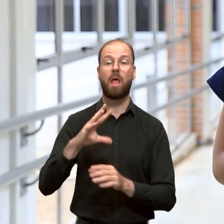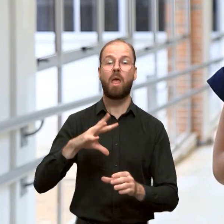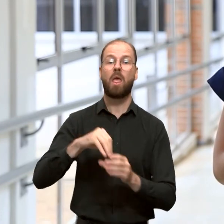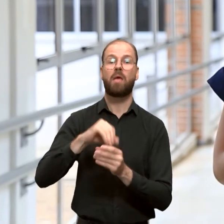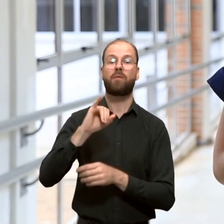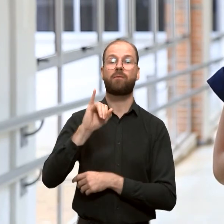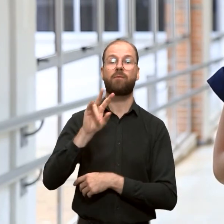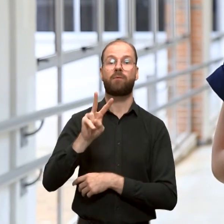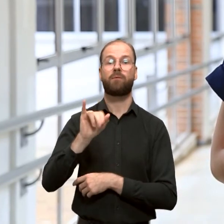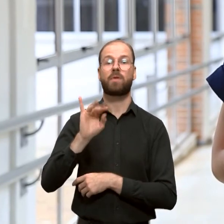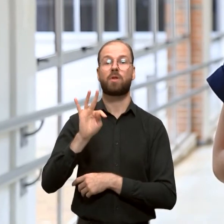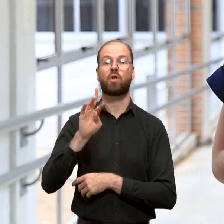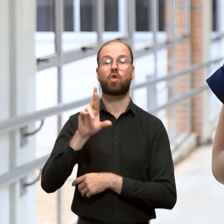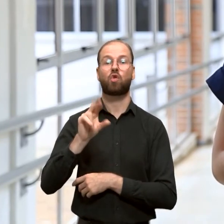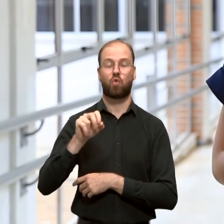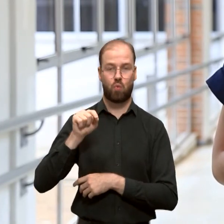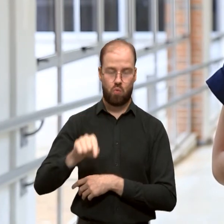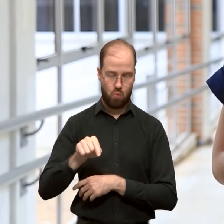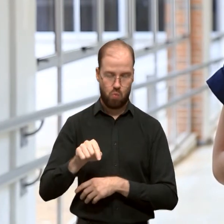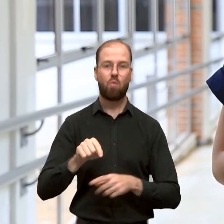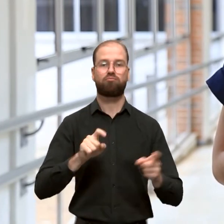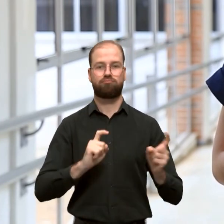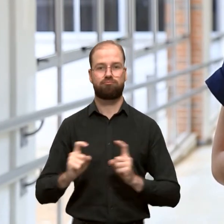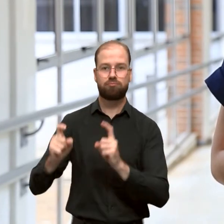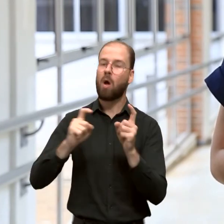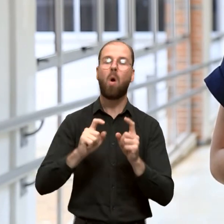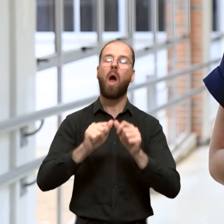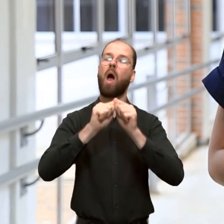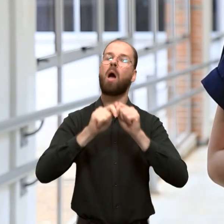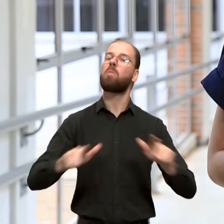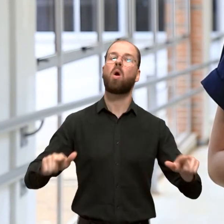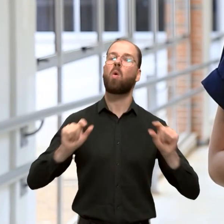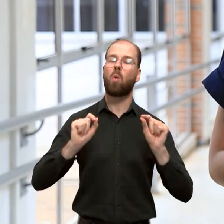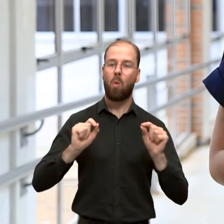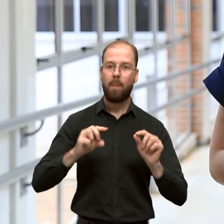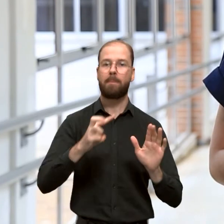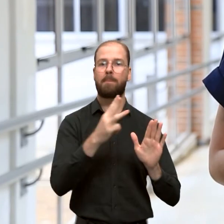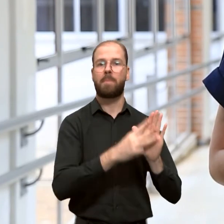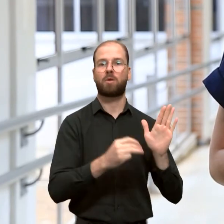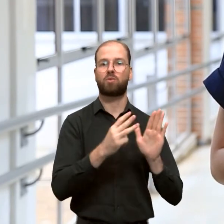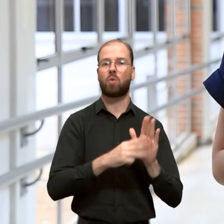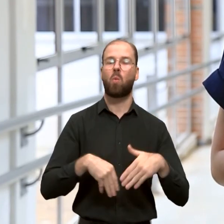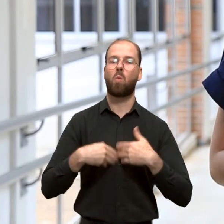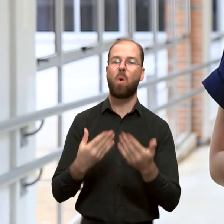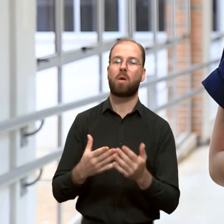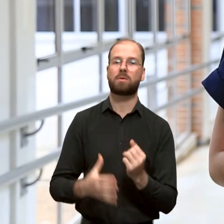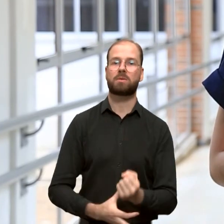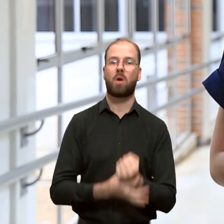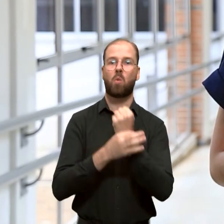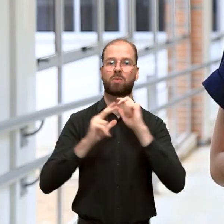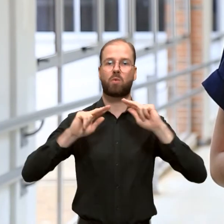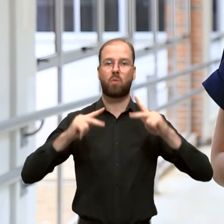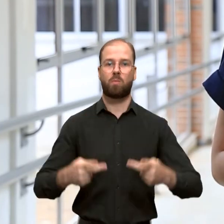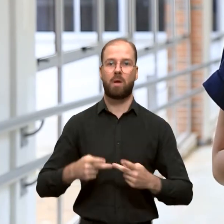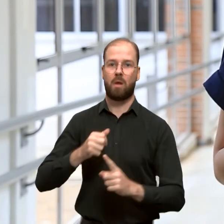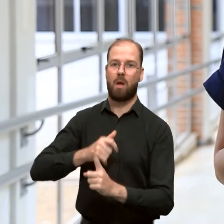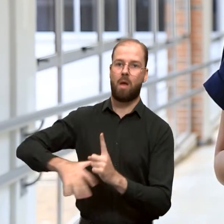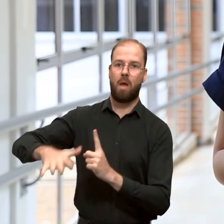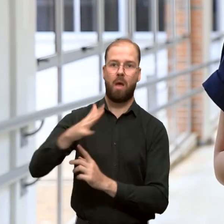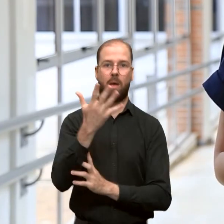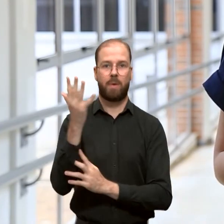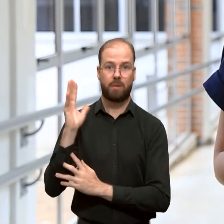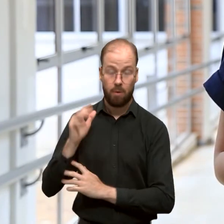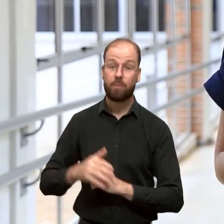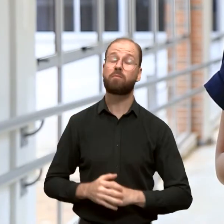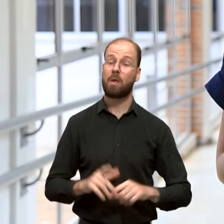é atualizar as abordagens metodológicas aplicadas à segurança humana e ambiental. Entre os